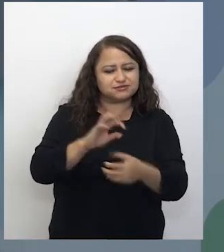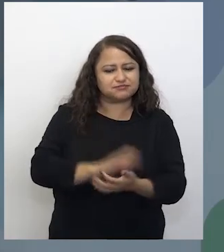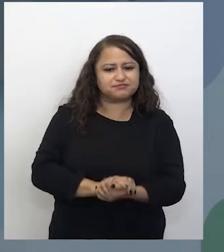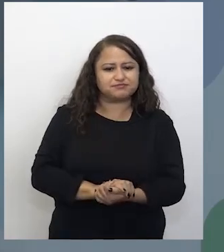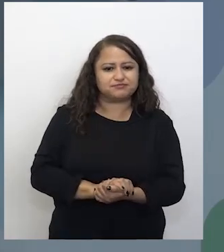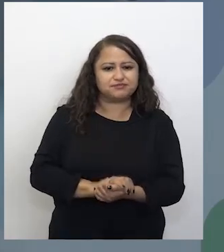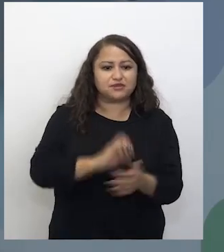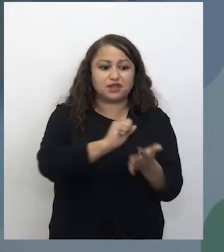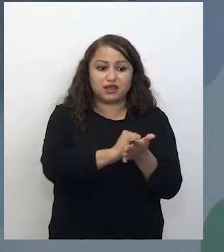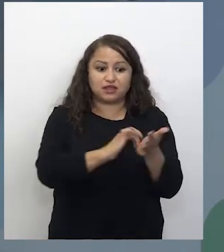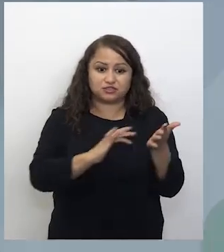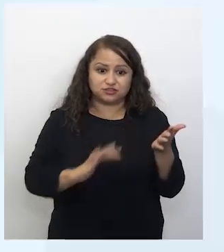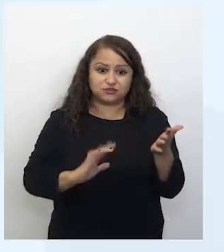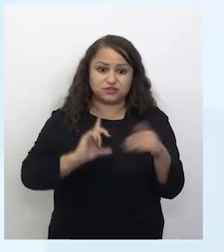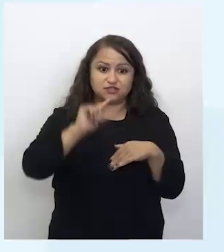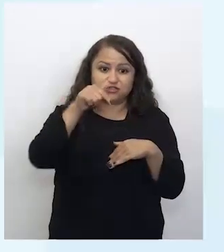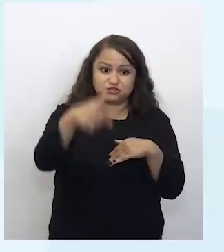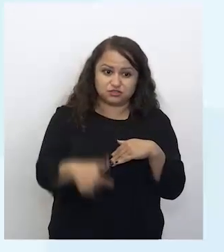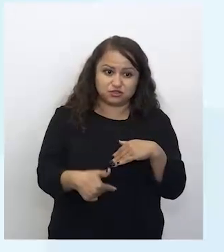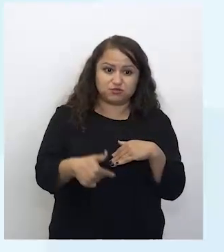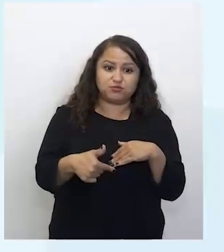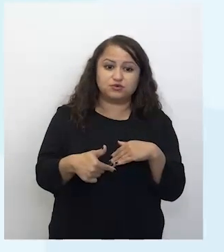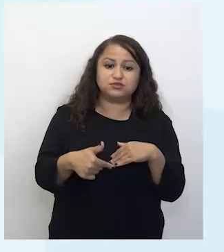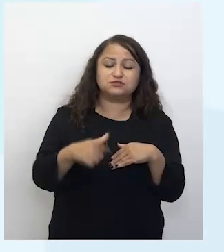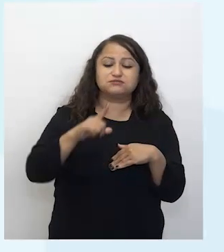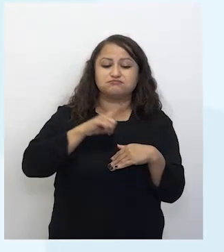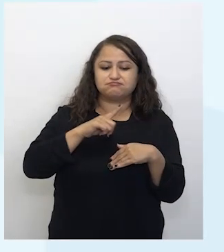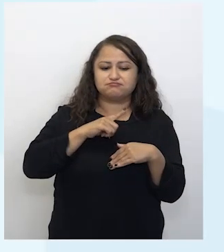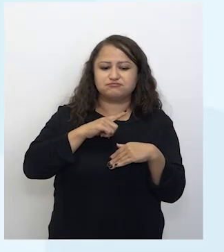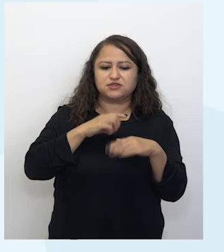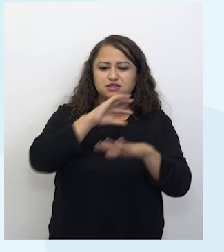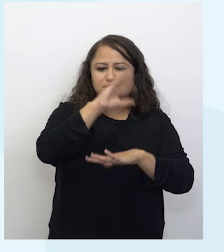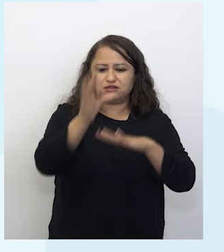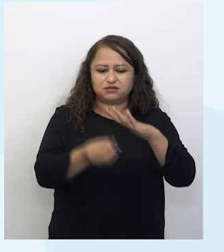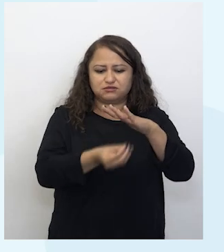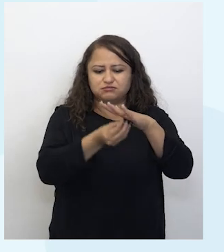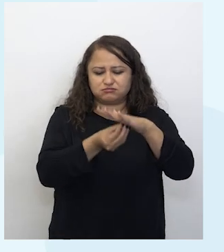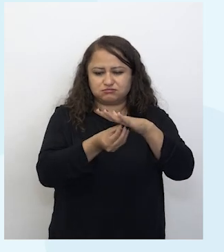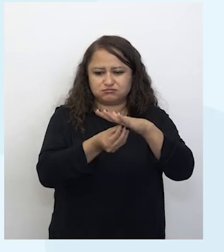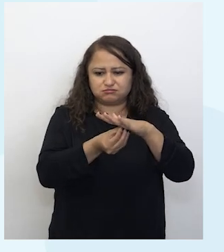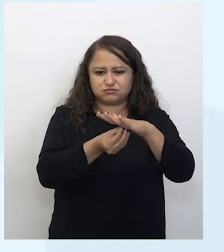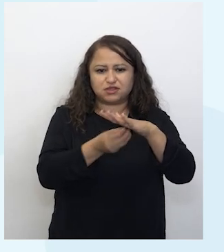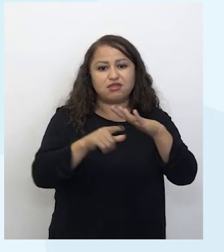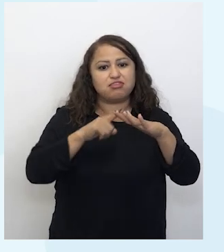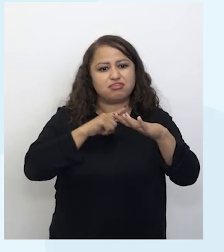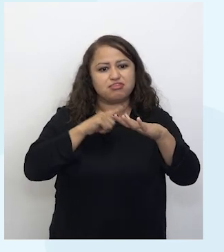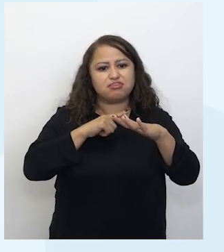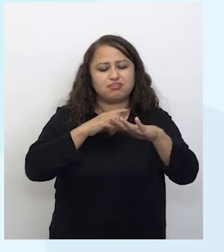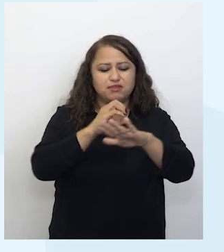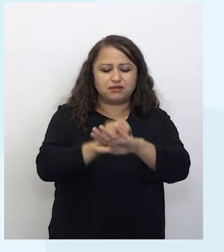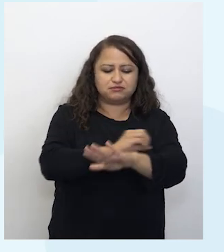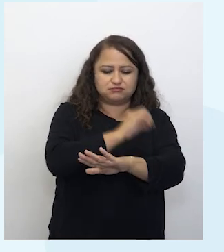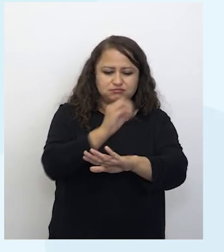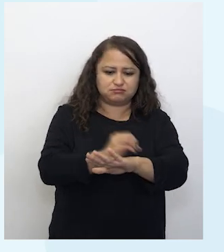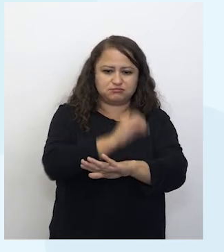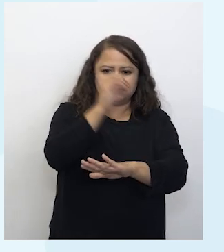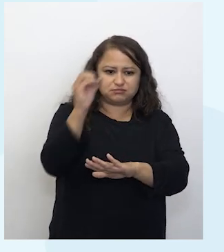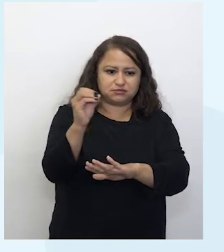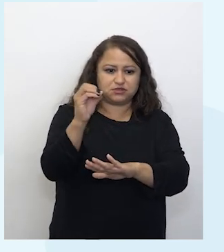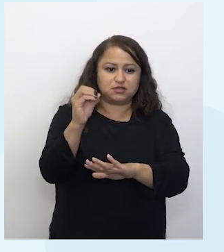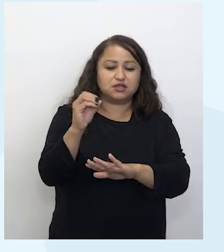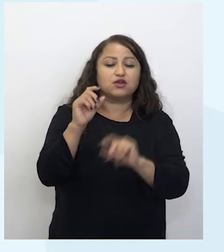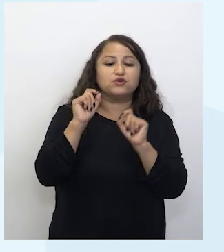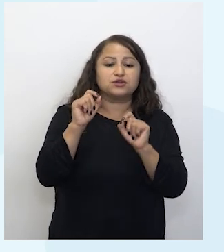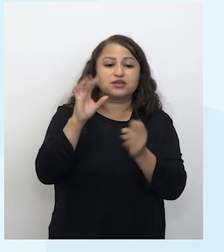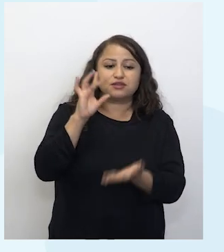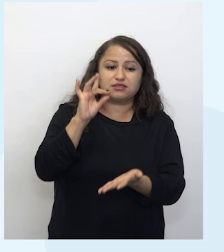a atividade, que depois nós iremos publicar lá no sistema, né, na sede, que, na